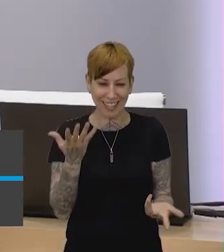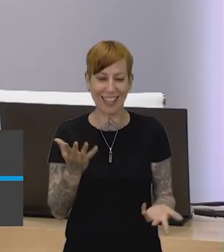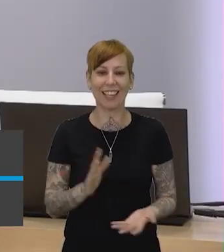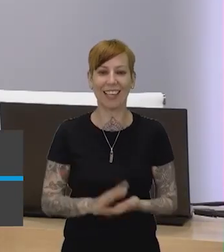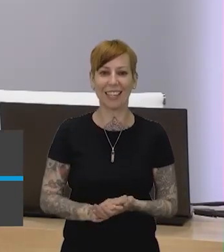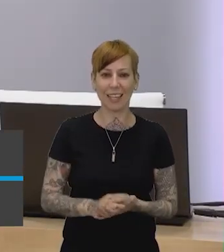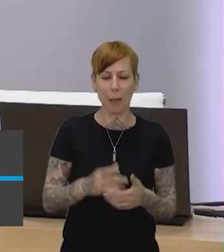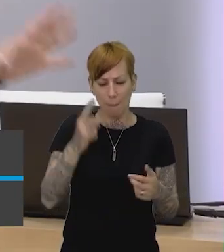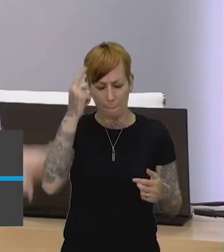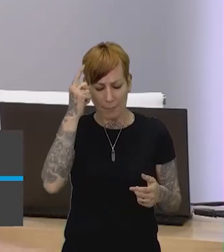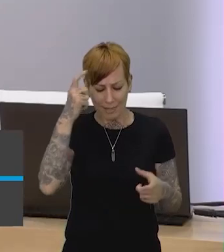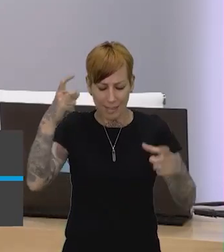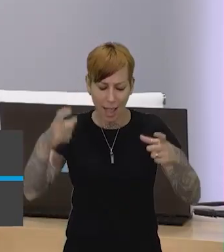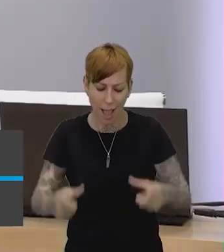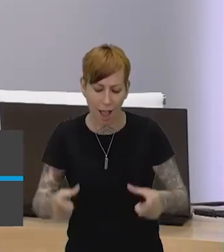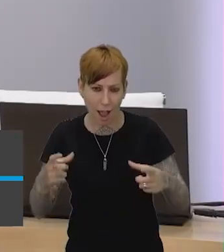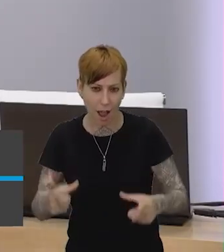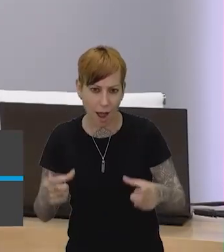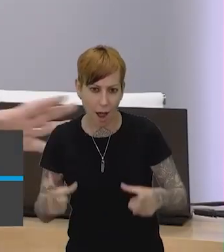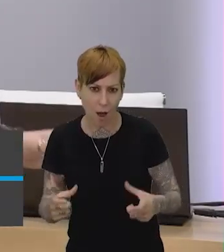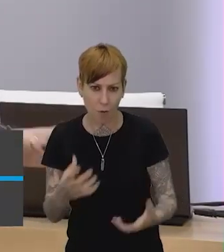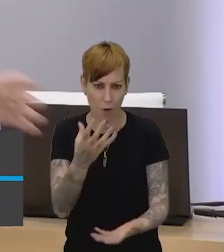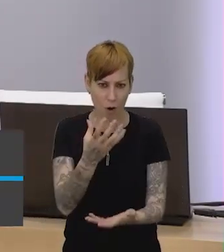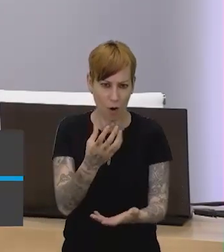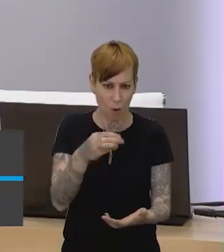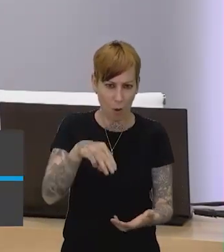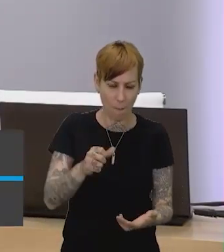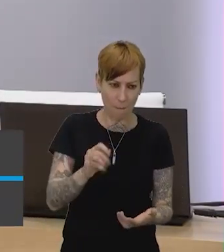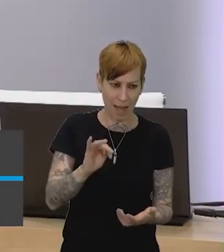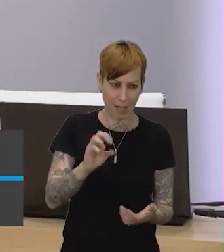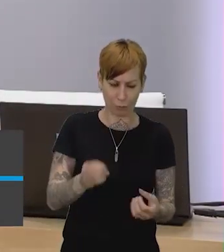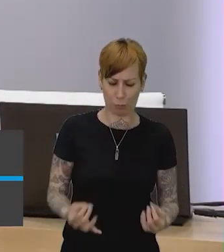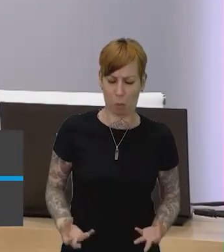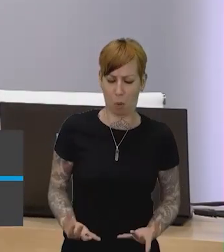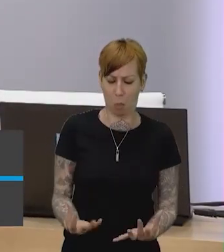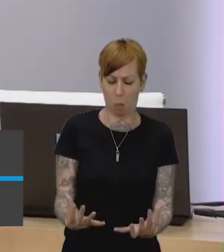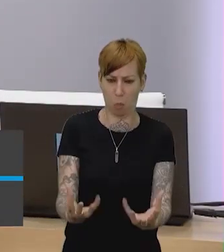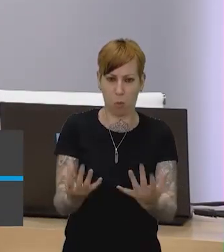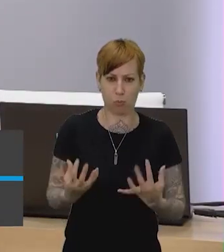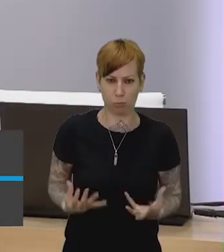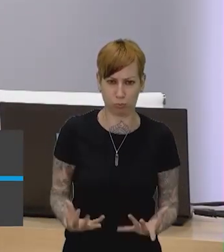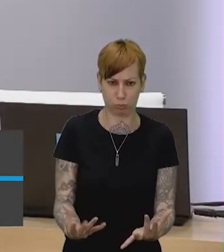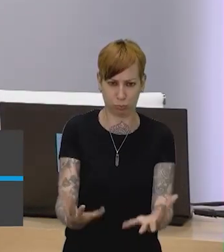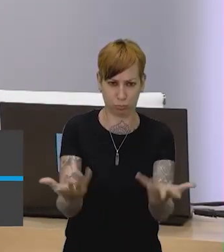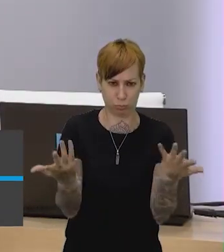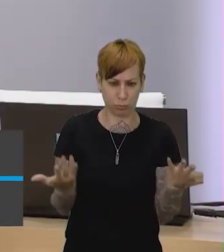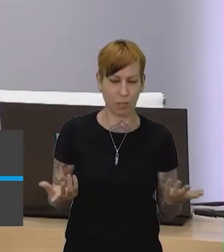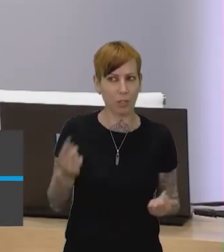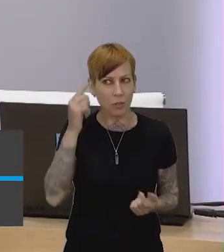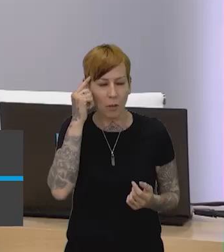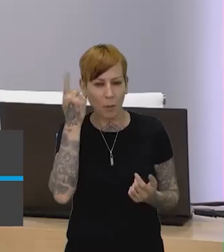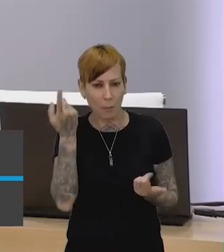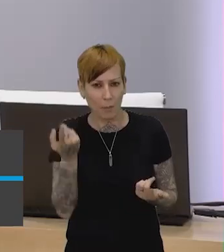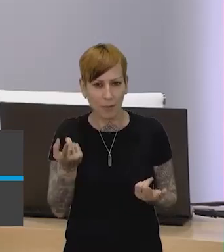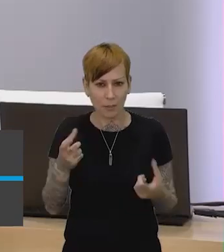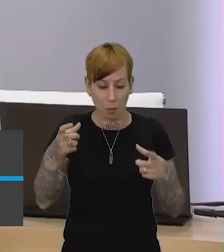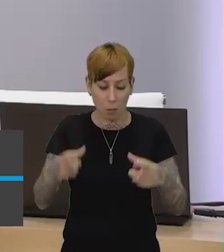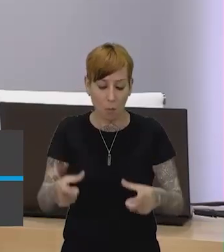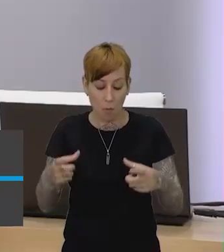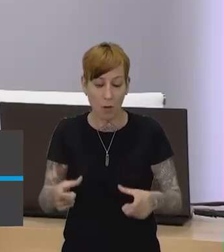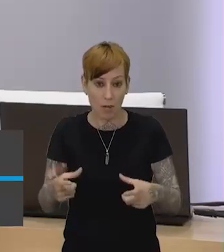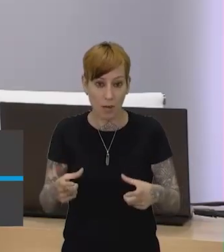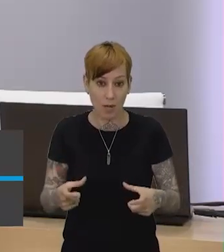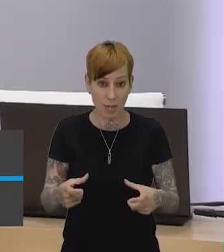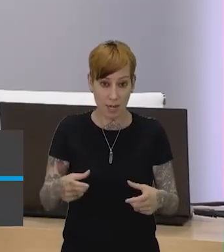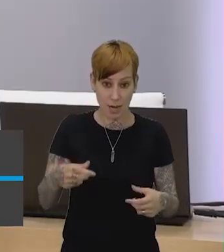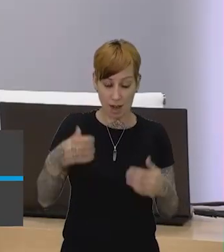você está agora é tudo mato. Cheguei aqui, era tudo mato. O que acontece? A gente pode dizer que aonde você está, ou